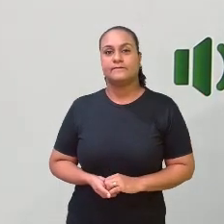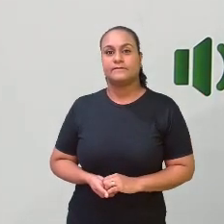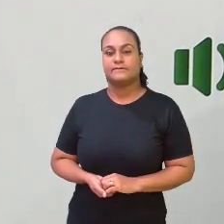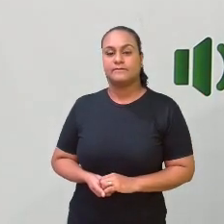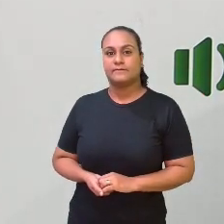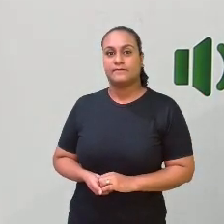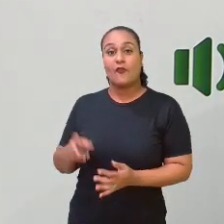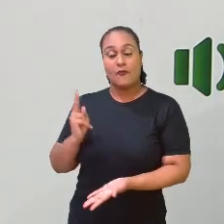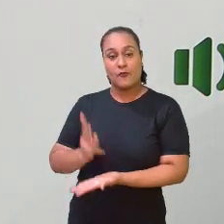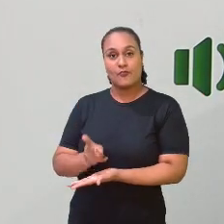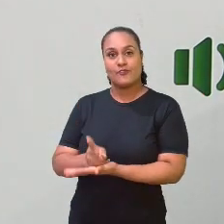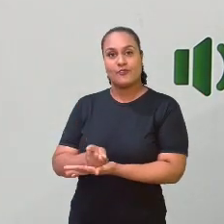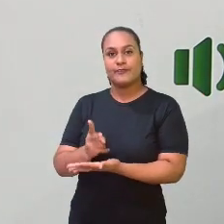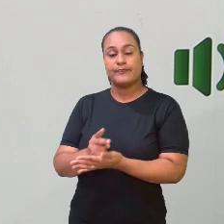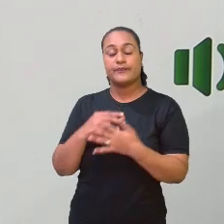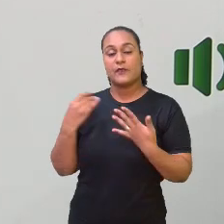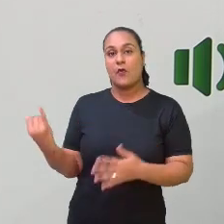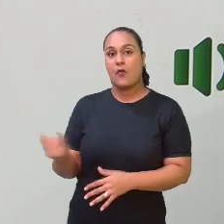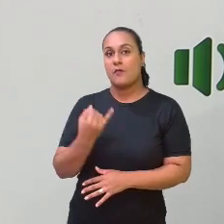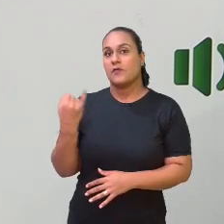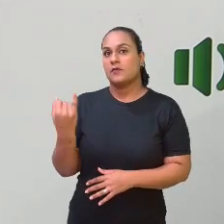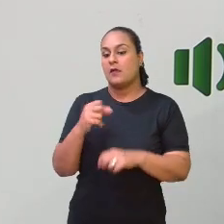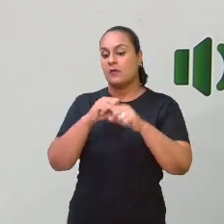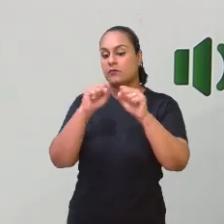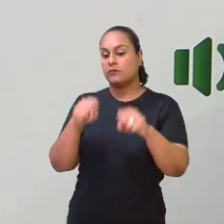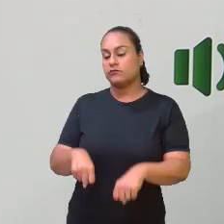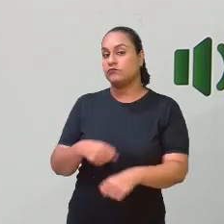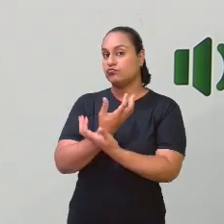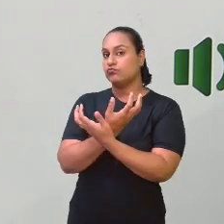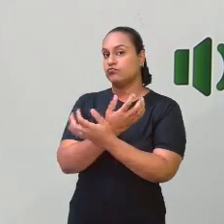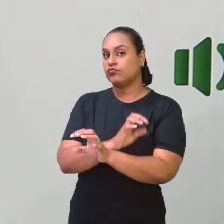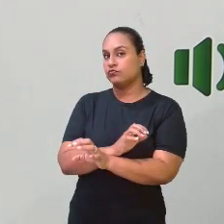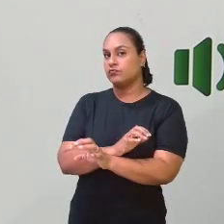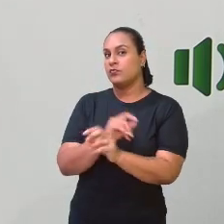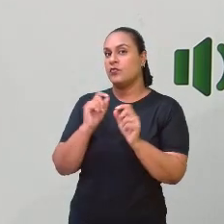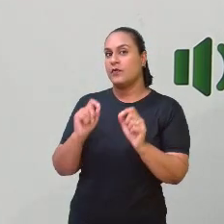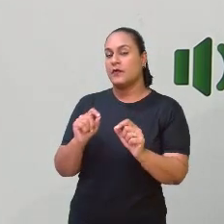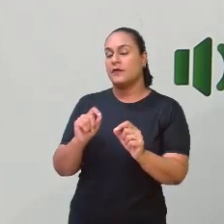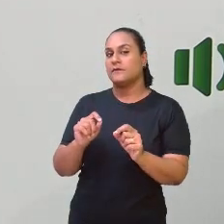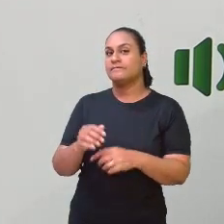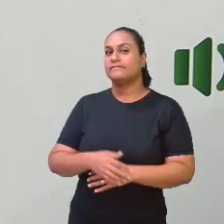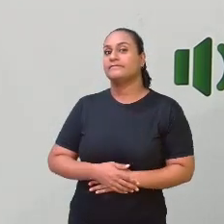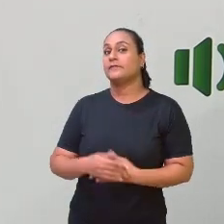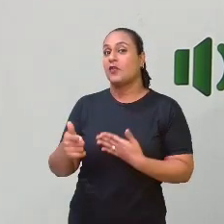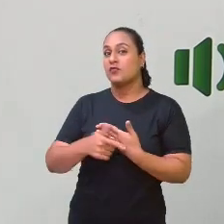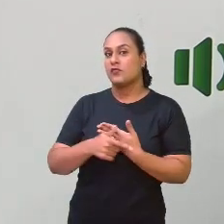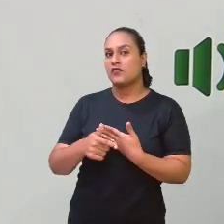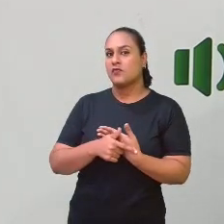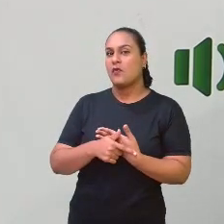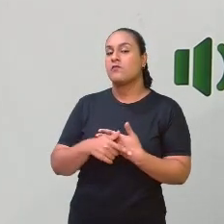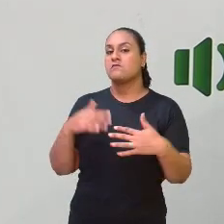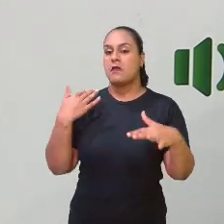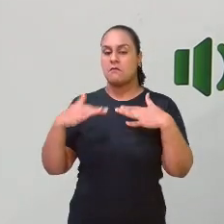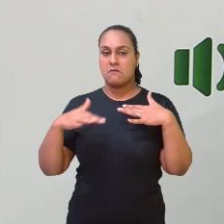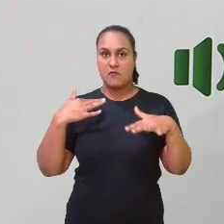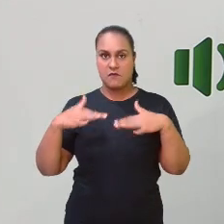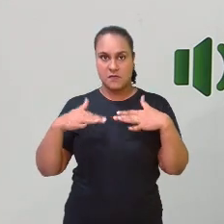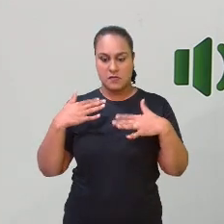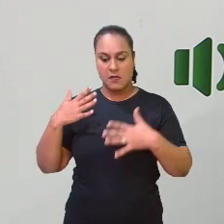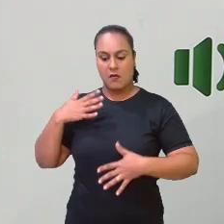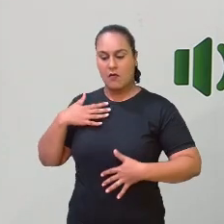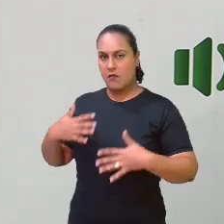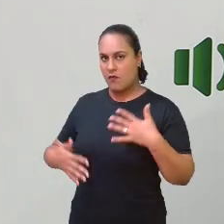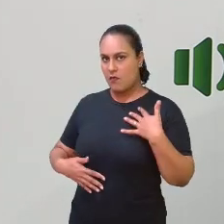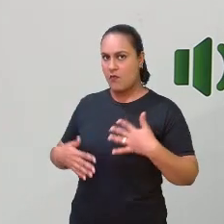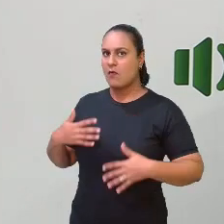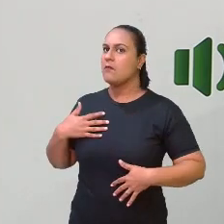embora. A importância do nosso sistema esquelético. Ele serve para locomoção, claro, né? Ele serve